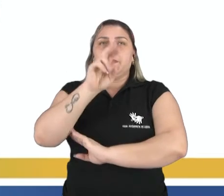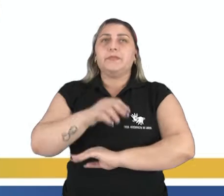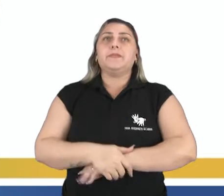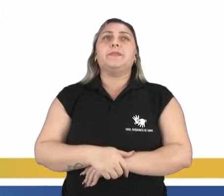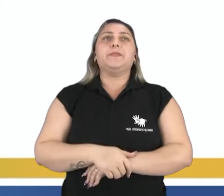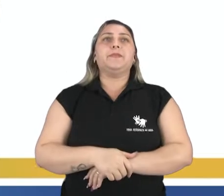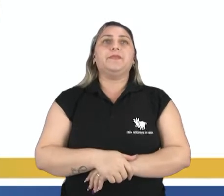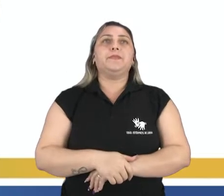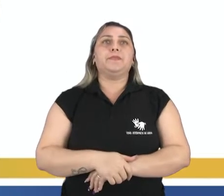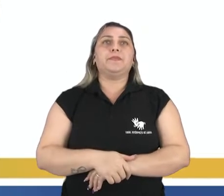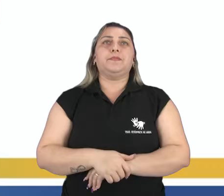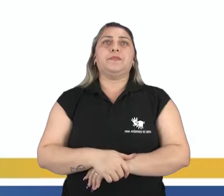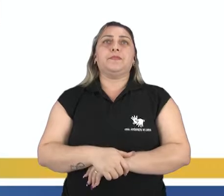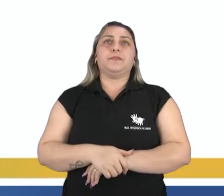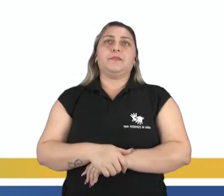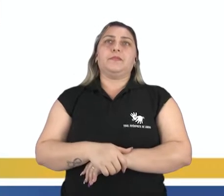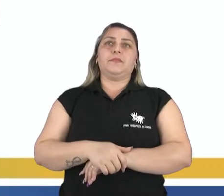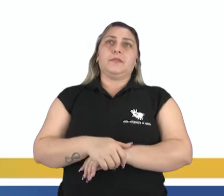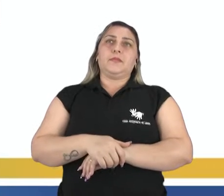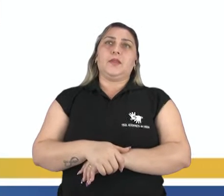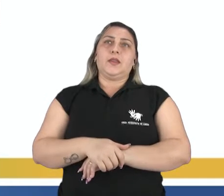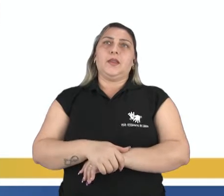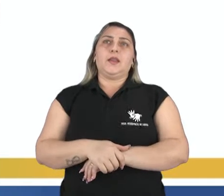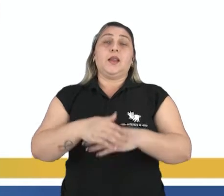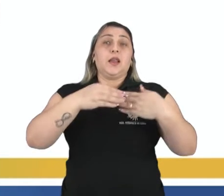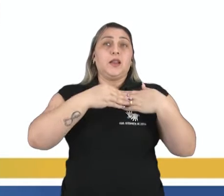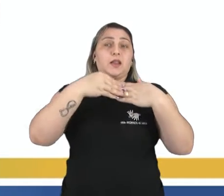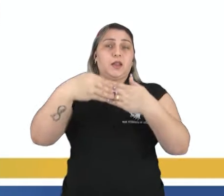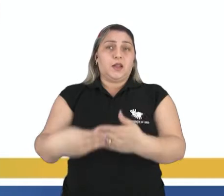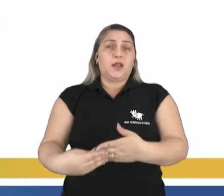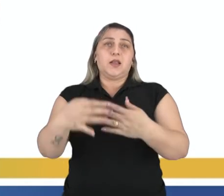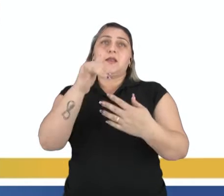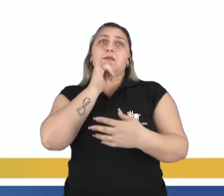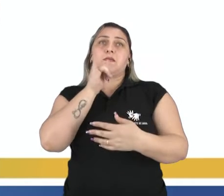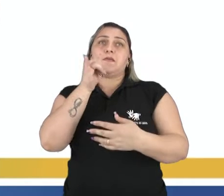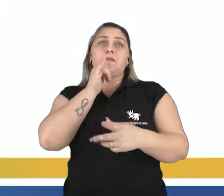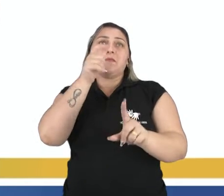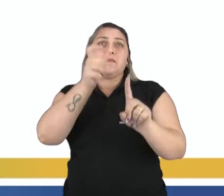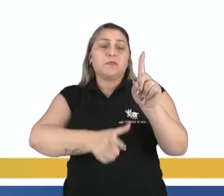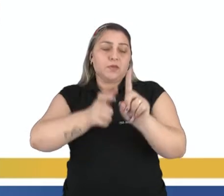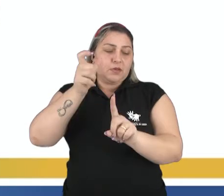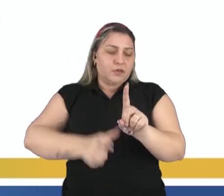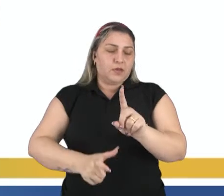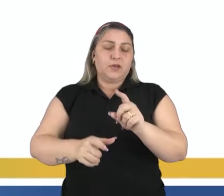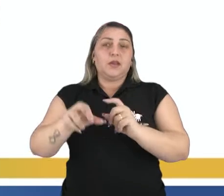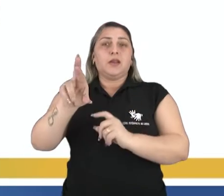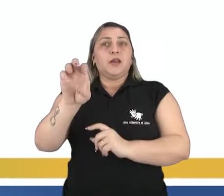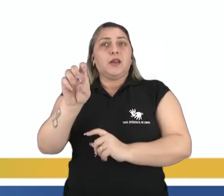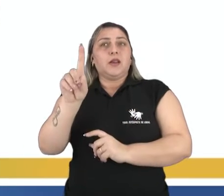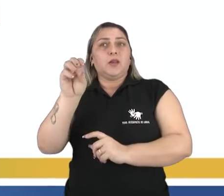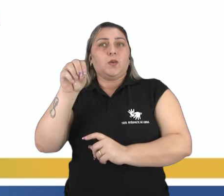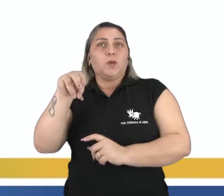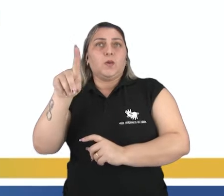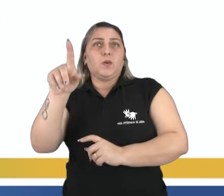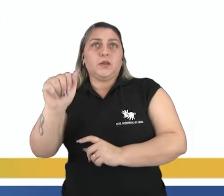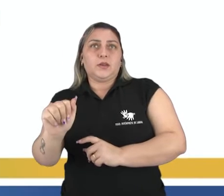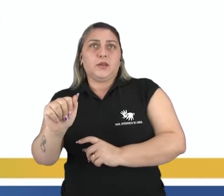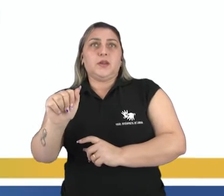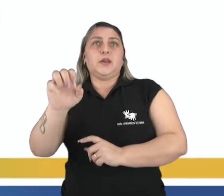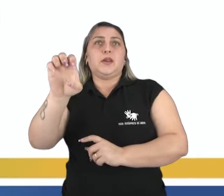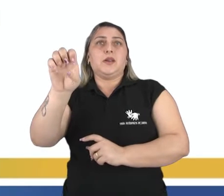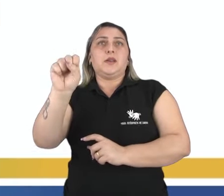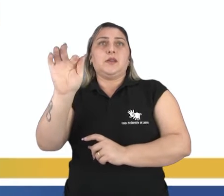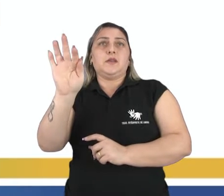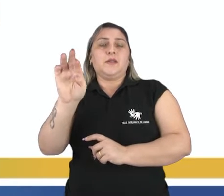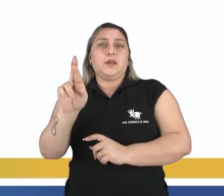tá? Então, ele traz aqui alguns exemplos de personagem redonda ou esférica, como eles chamam,